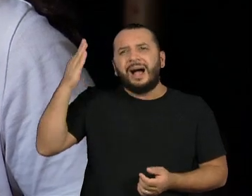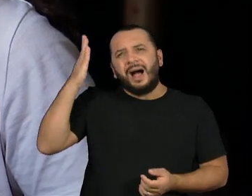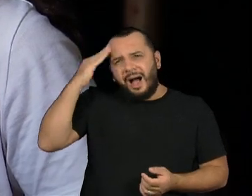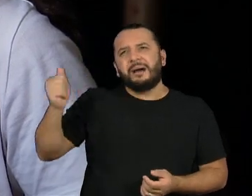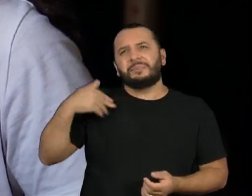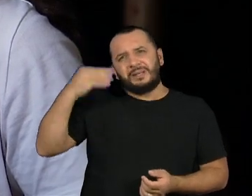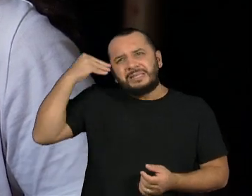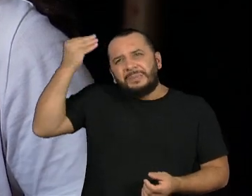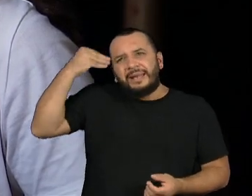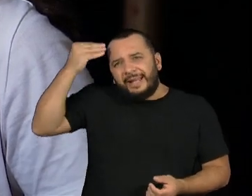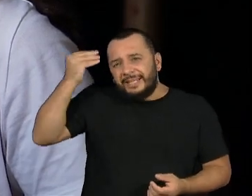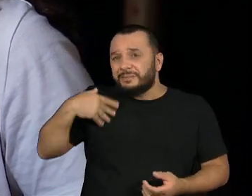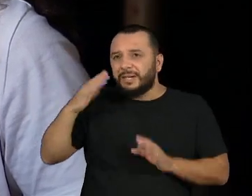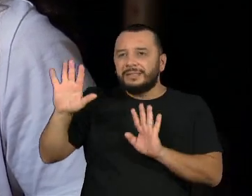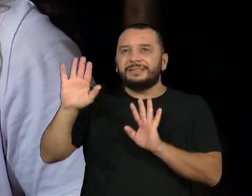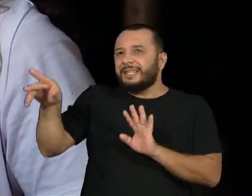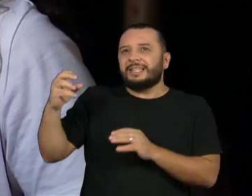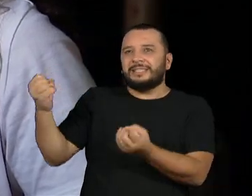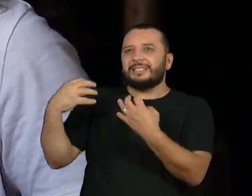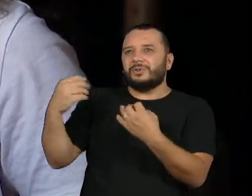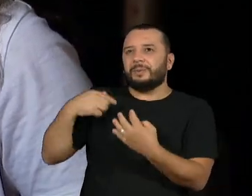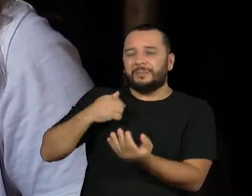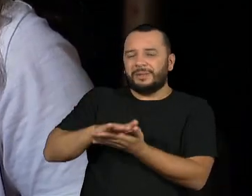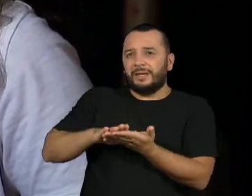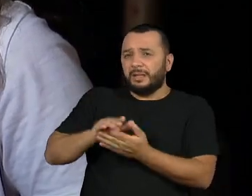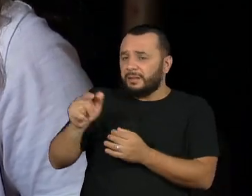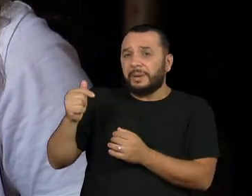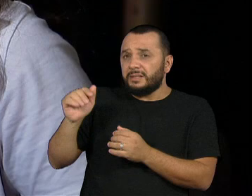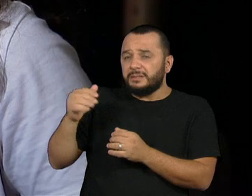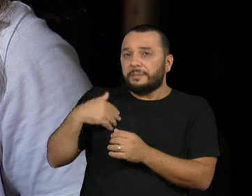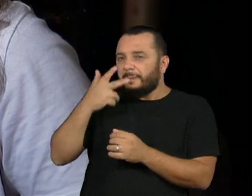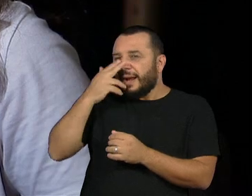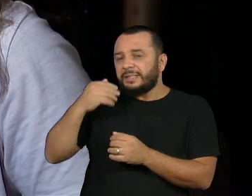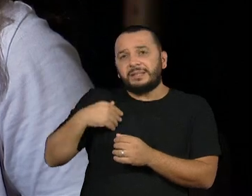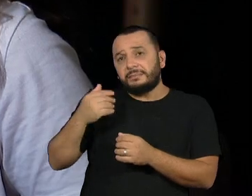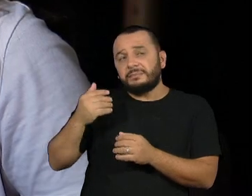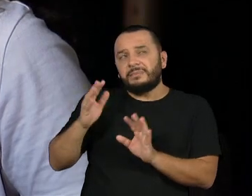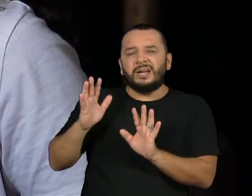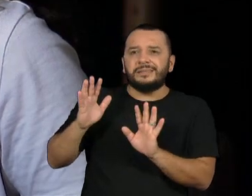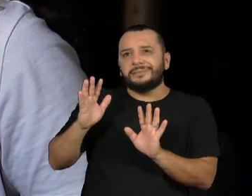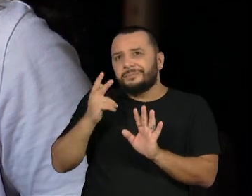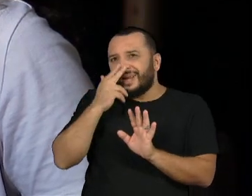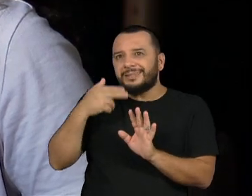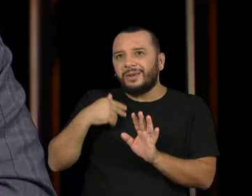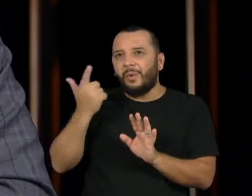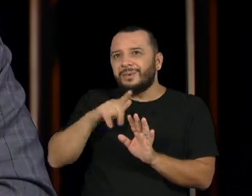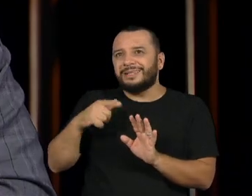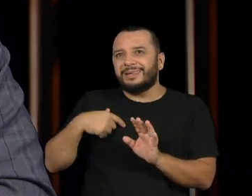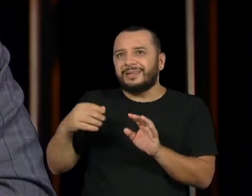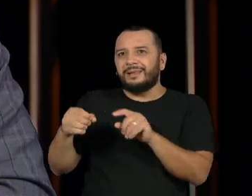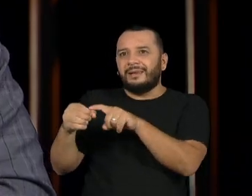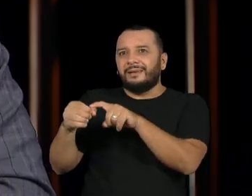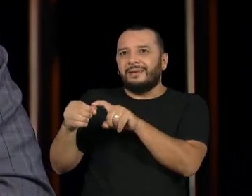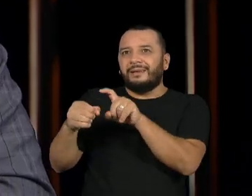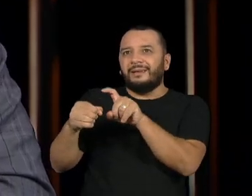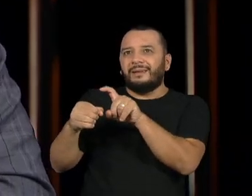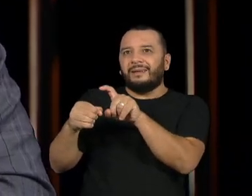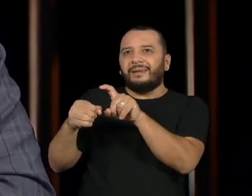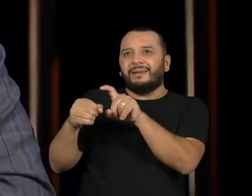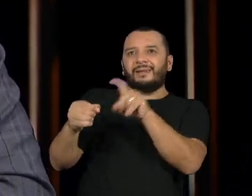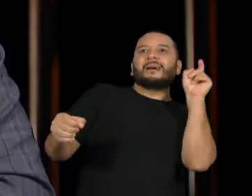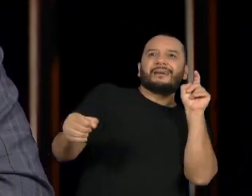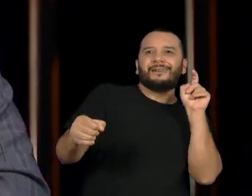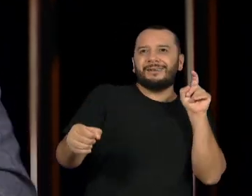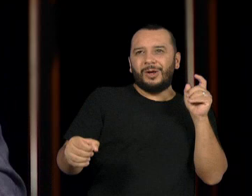dava. Mas, ao mesmo tempo, isso me deu uma autonomia que eu ia precisar usar depois. Hoje você